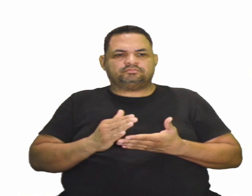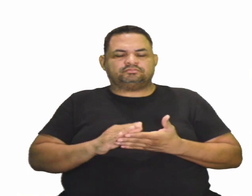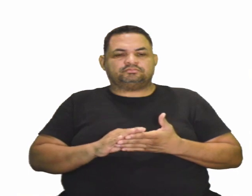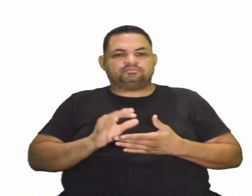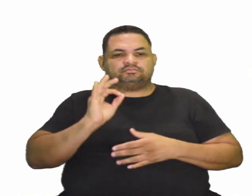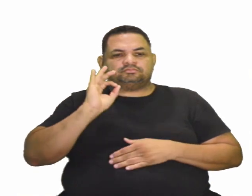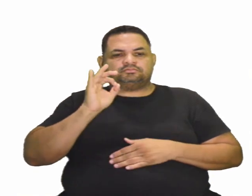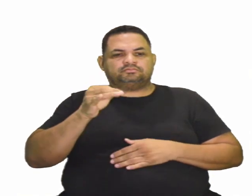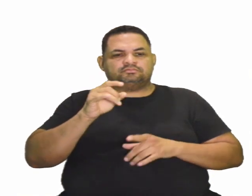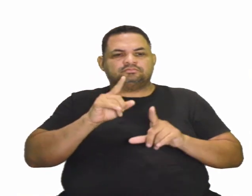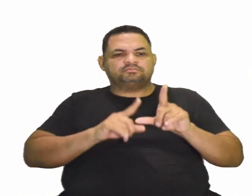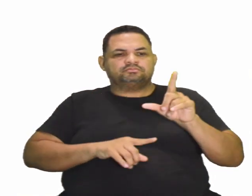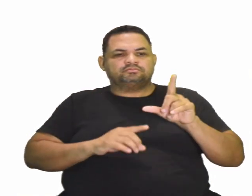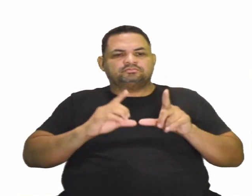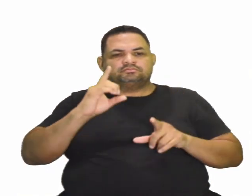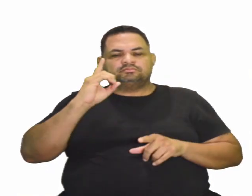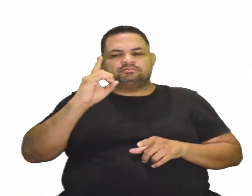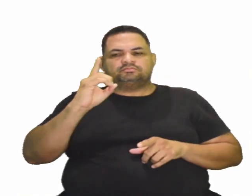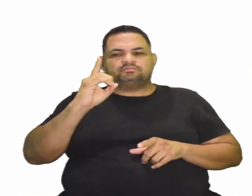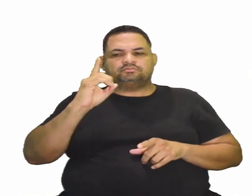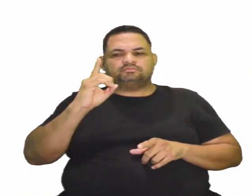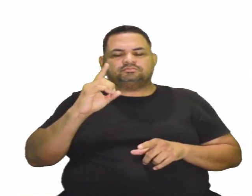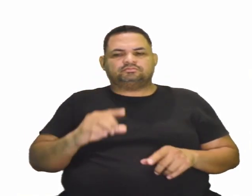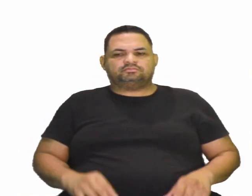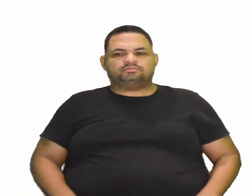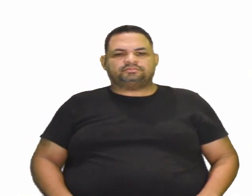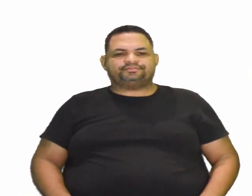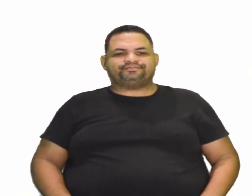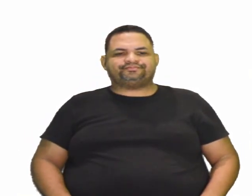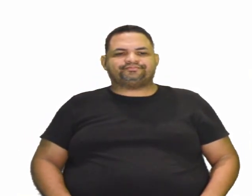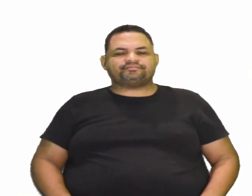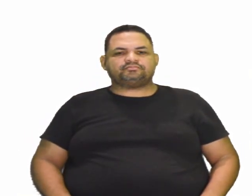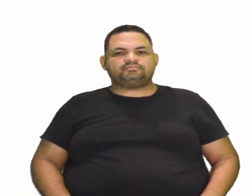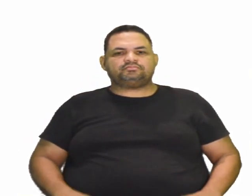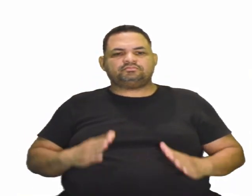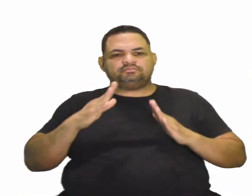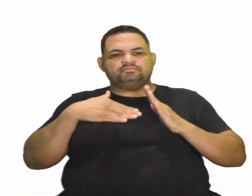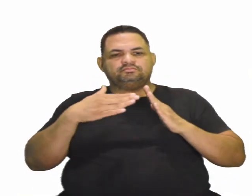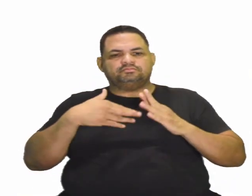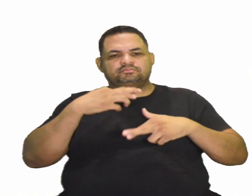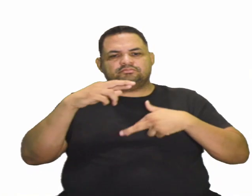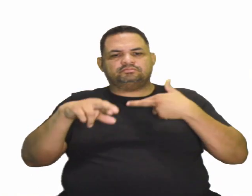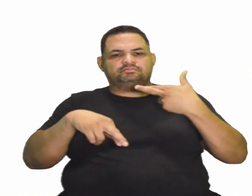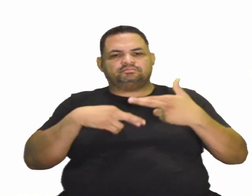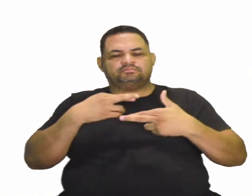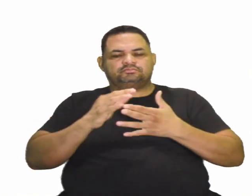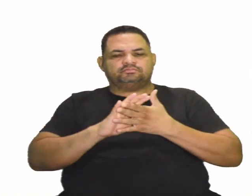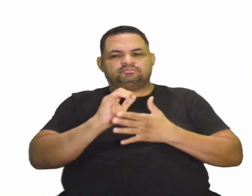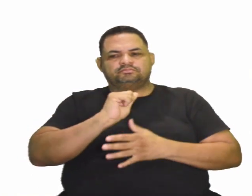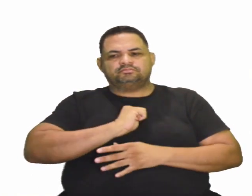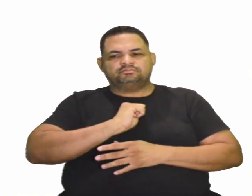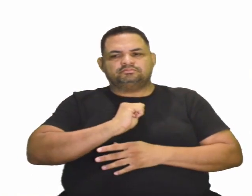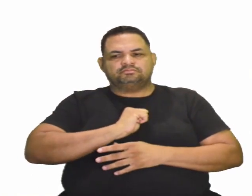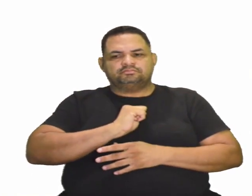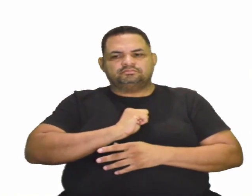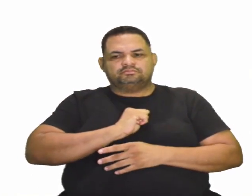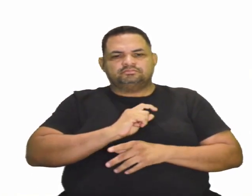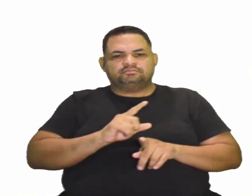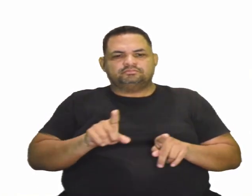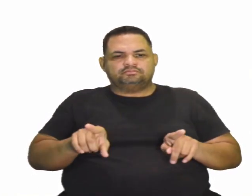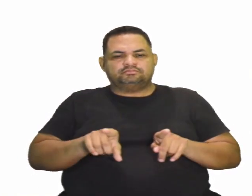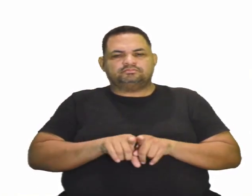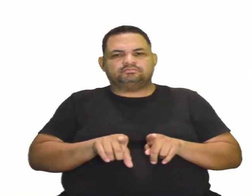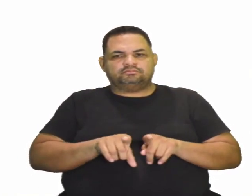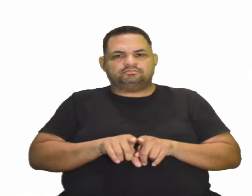correto, letra D. Então, é uma obra renascentista e antropocêntrica,